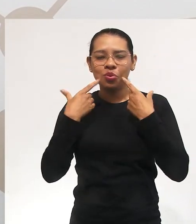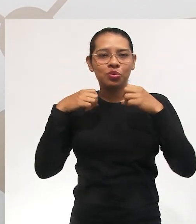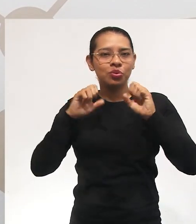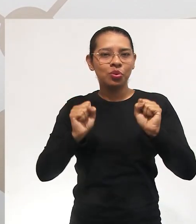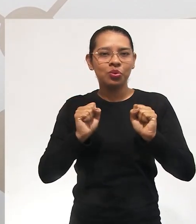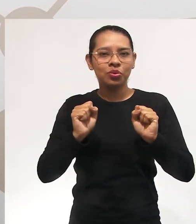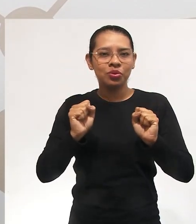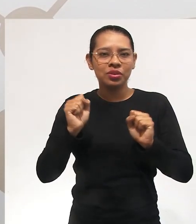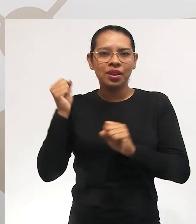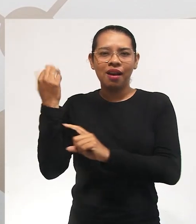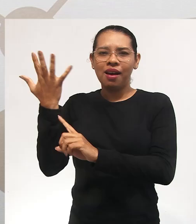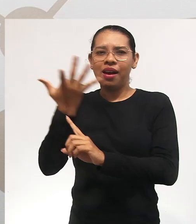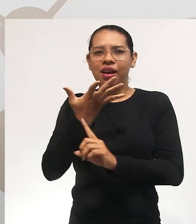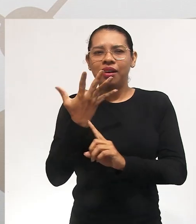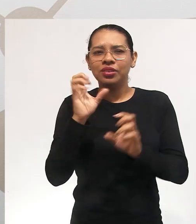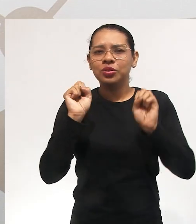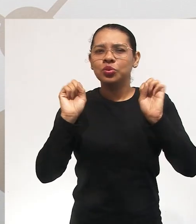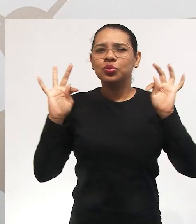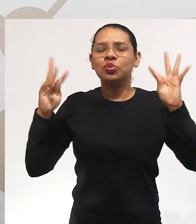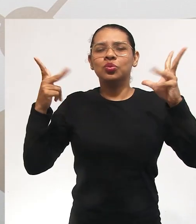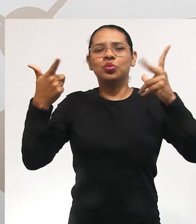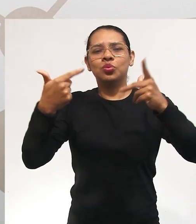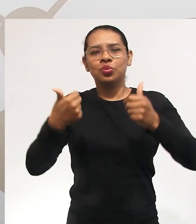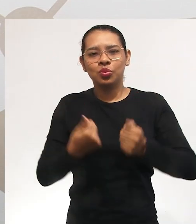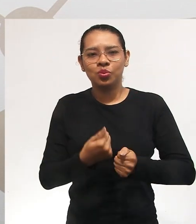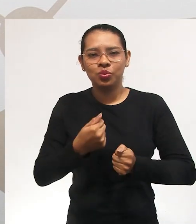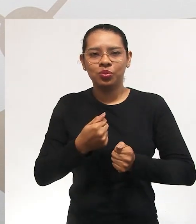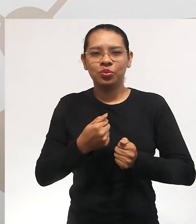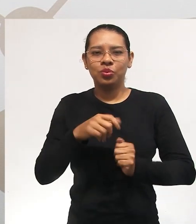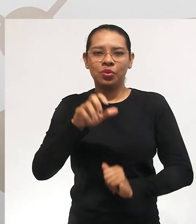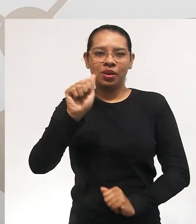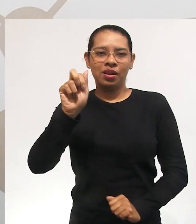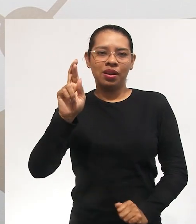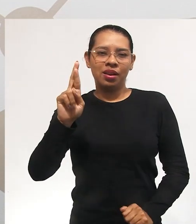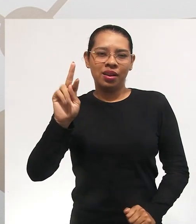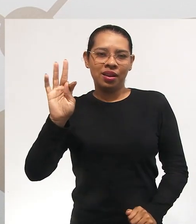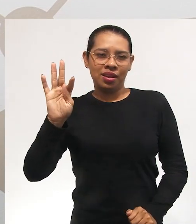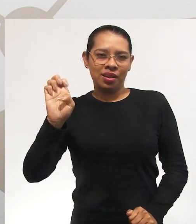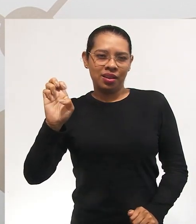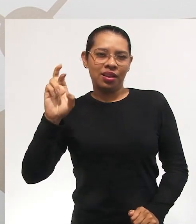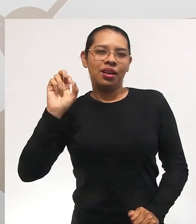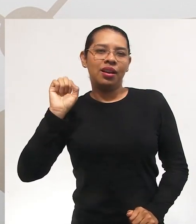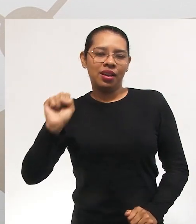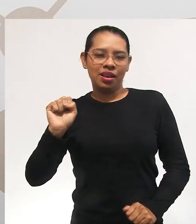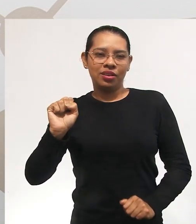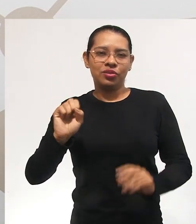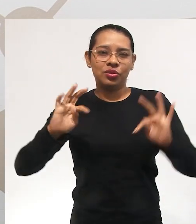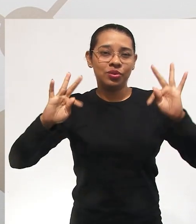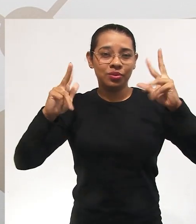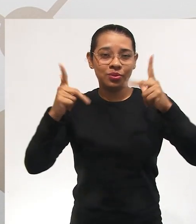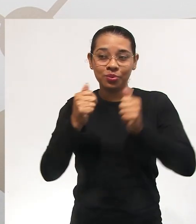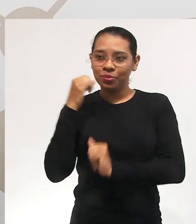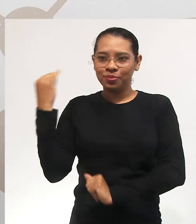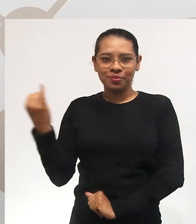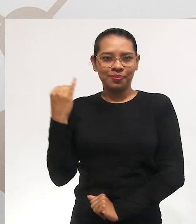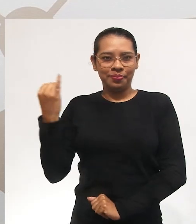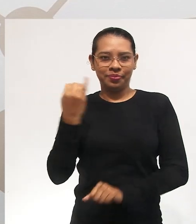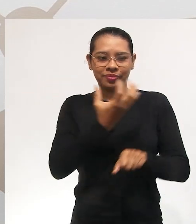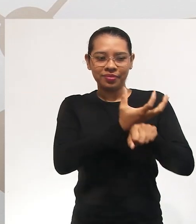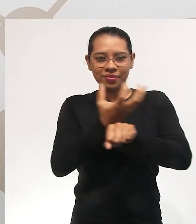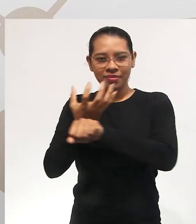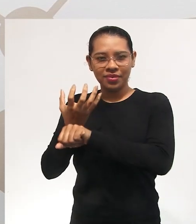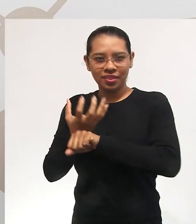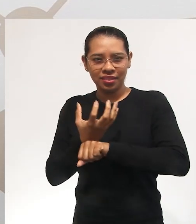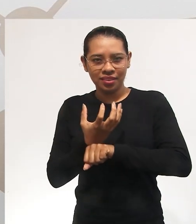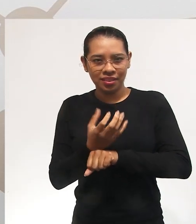também é uma linguagem, arte, para você produzir um texto. Então, tudo isso, o contexto é importante e trabalhar isso desde os